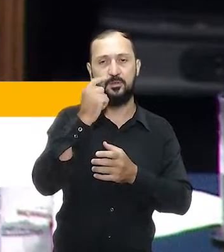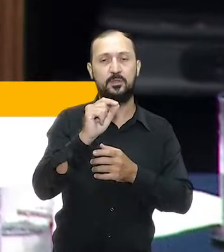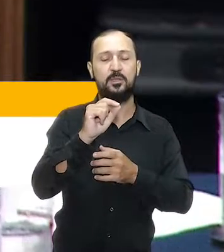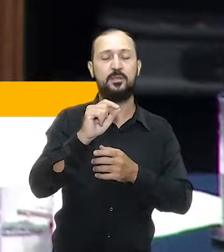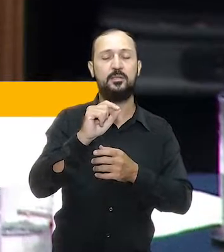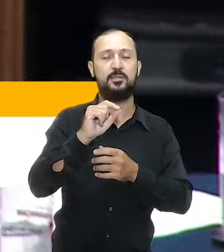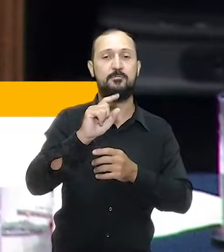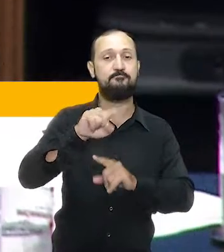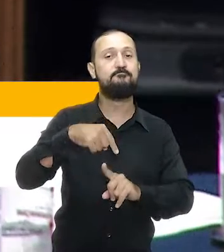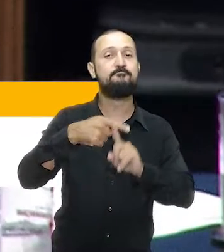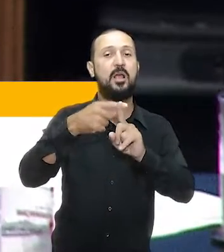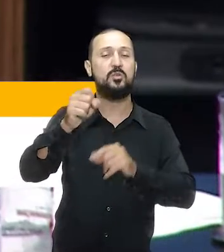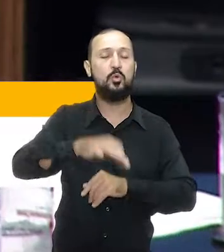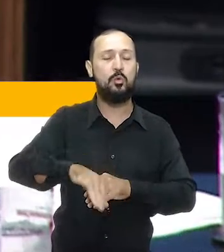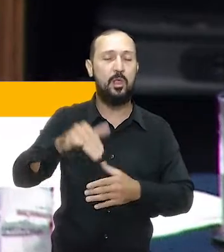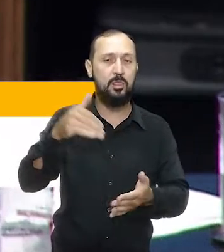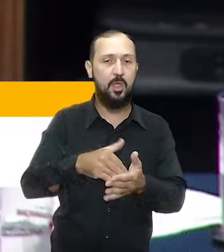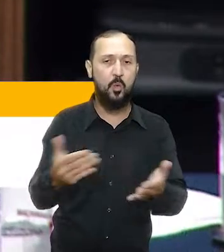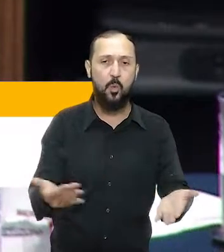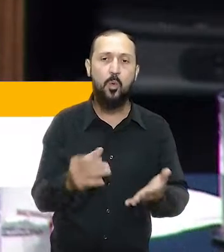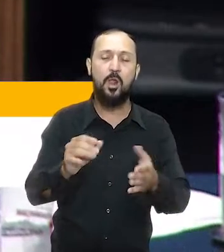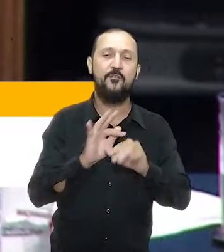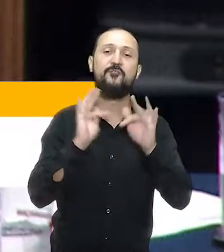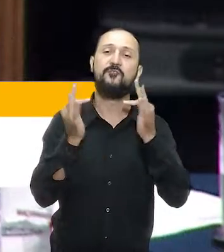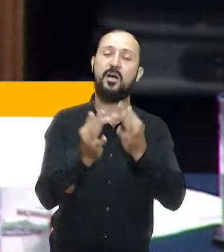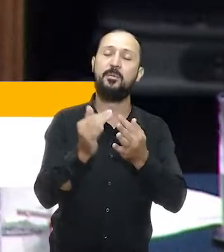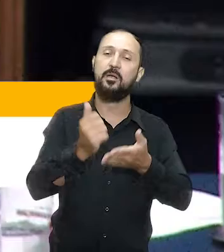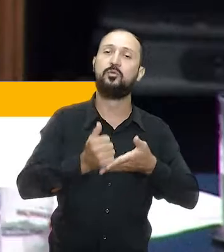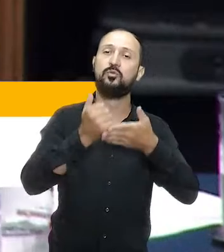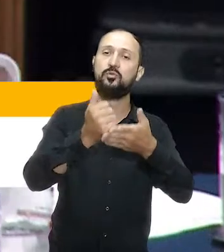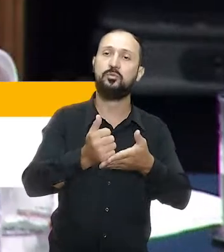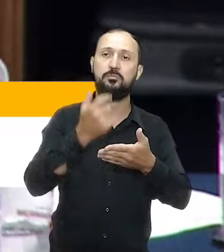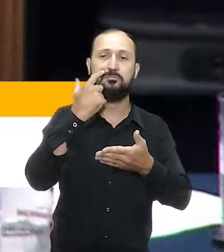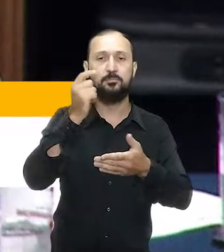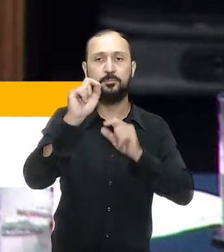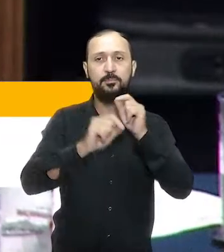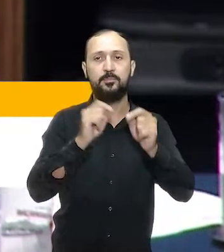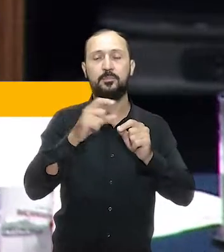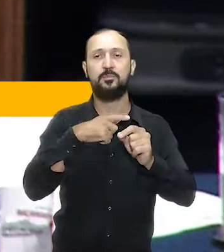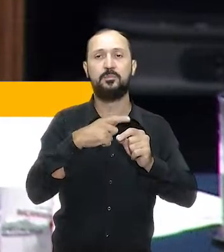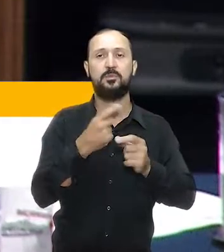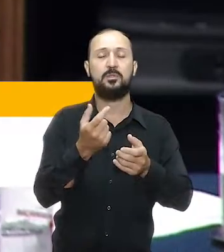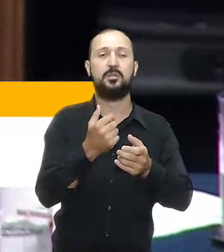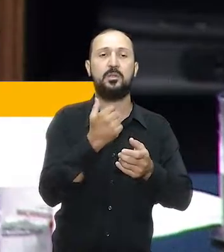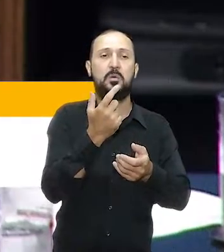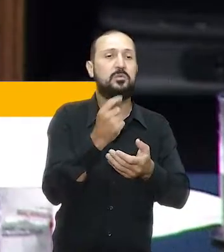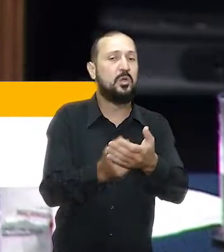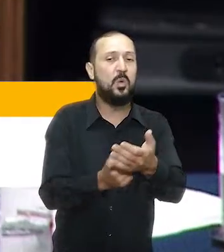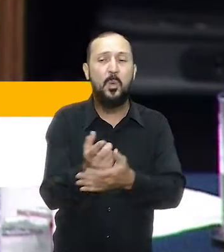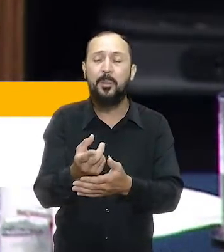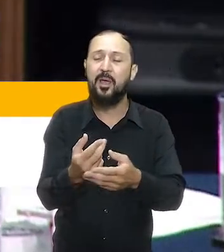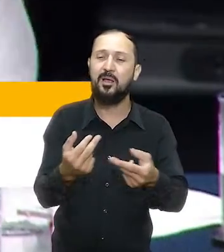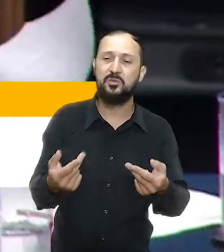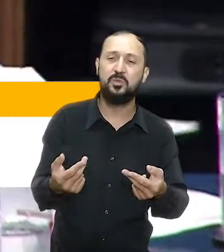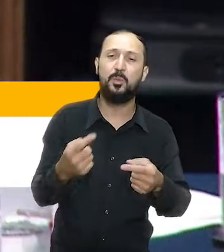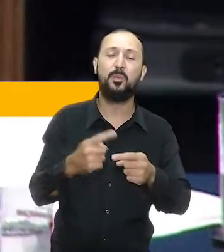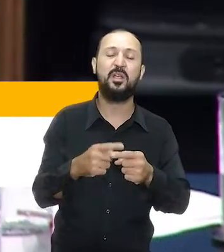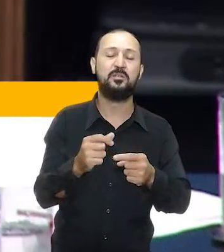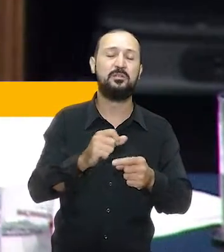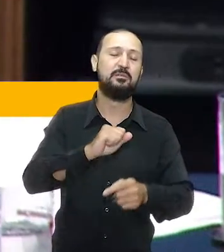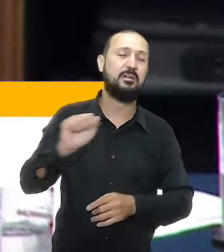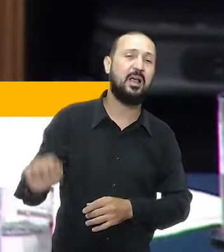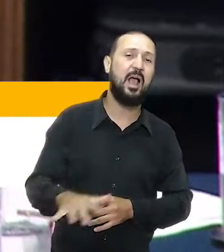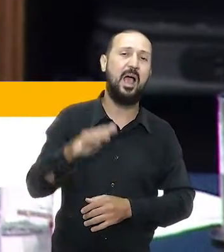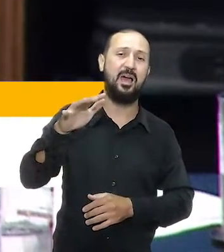a implantação do programa Mais Social até o presente dia, as famílias beneficiadas perderam consideravelmente o poder de compra do